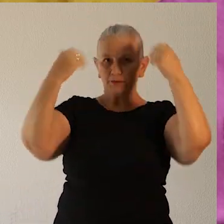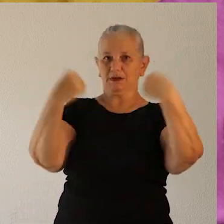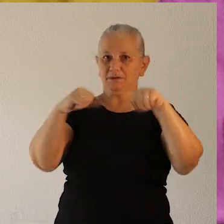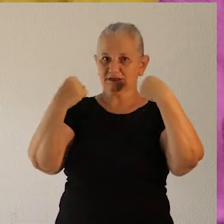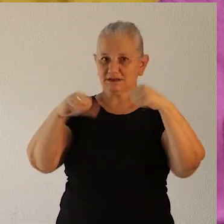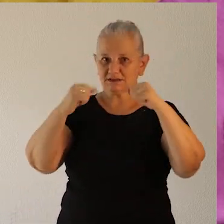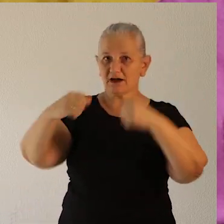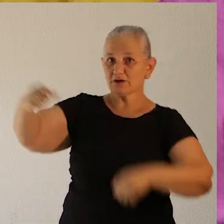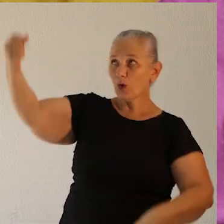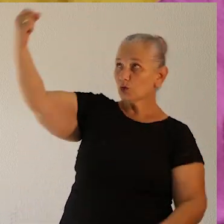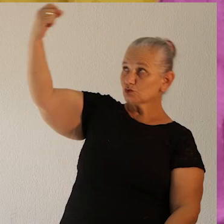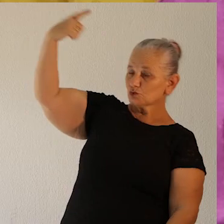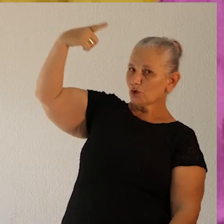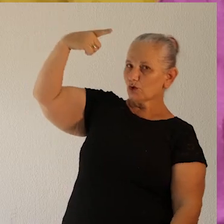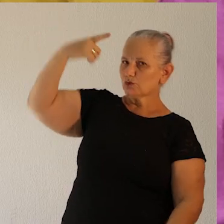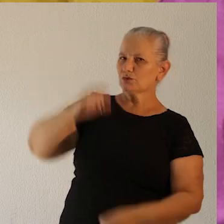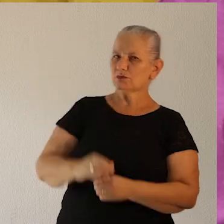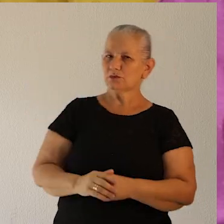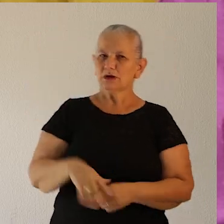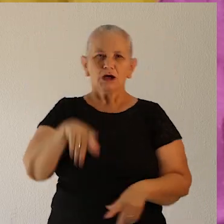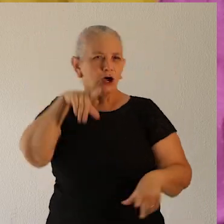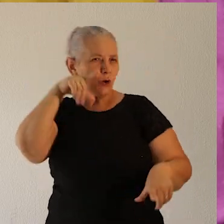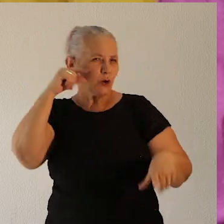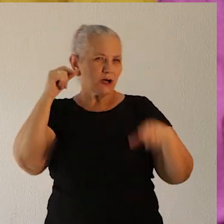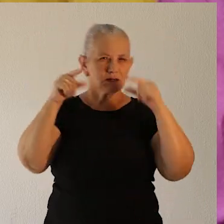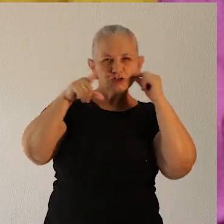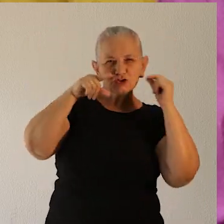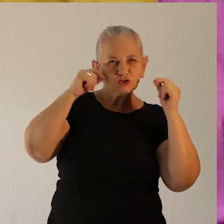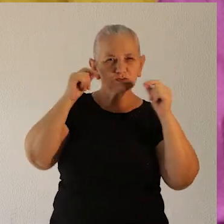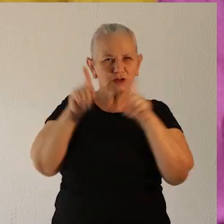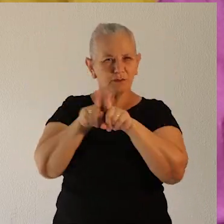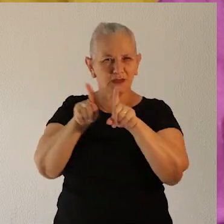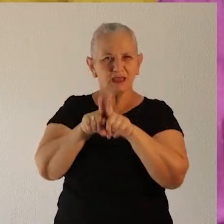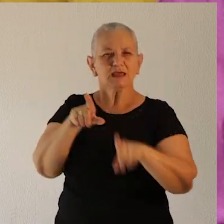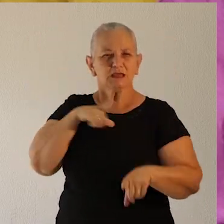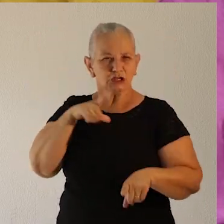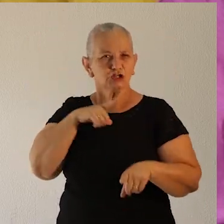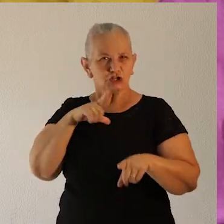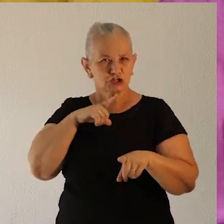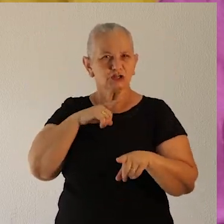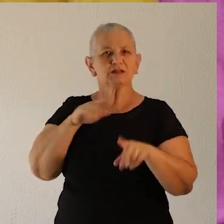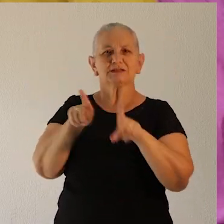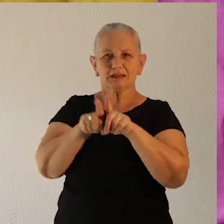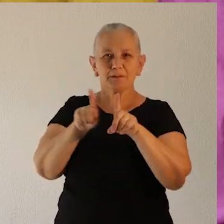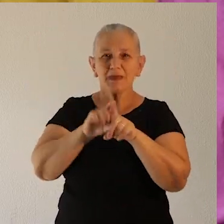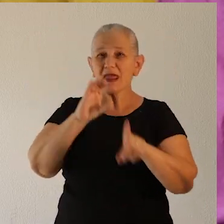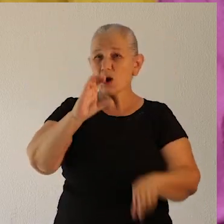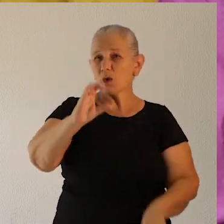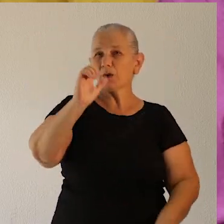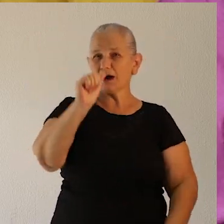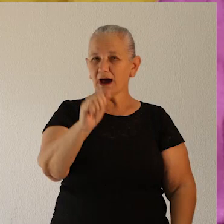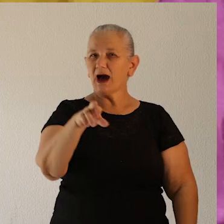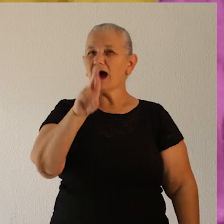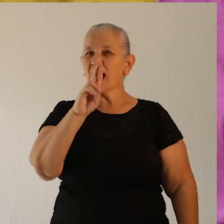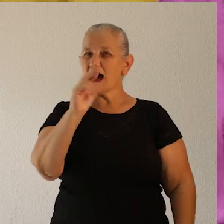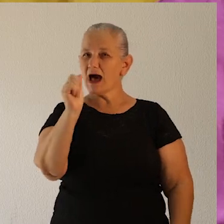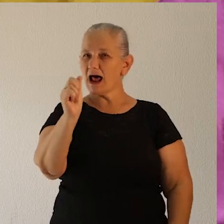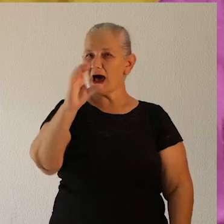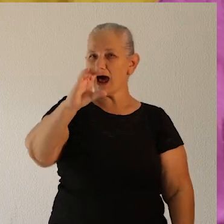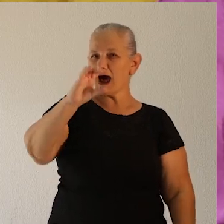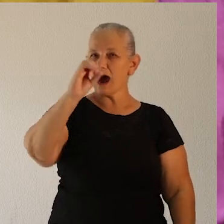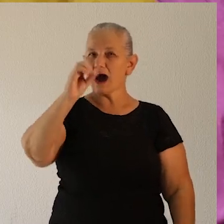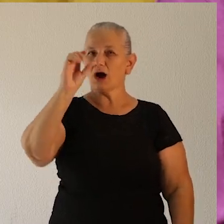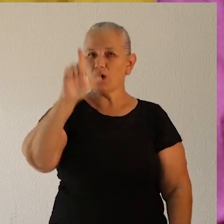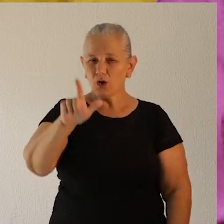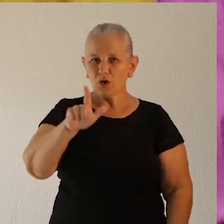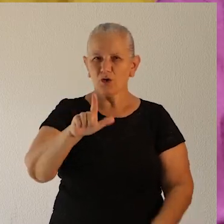sol. Em vez de um gatinho, Eduardo gesticula tinha um com caracol as dentro de um mãos, chapéu. representando o que está Fazia-lhe lendo. cócegas no alto da